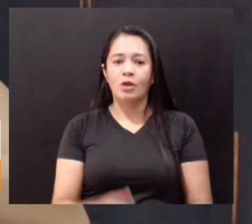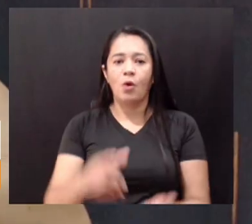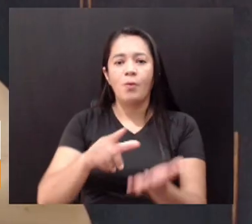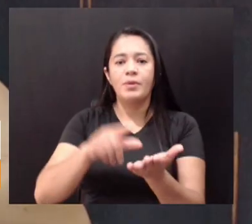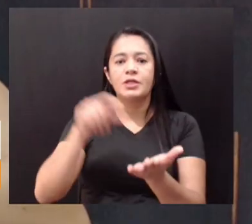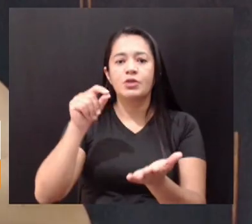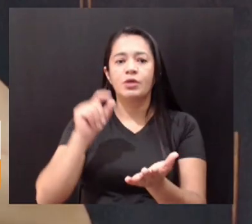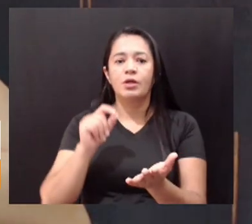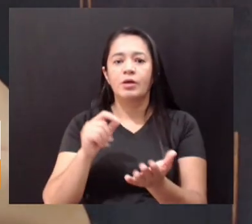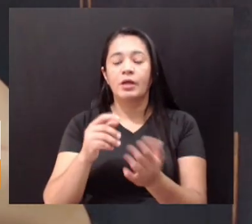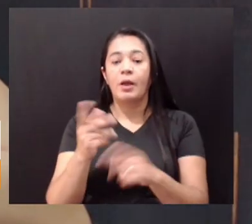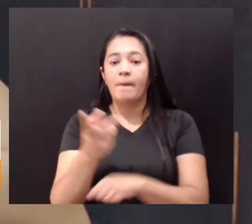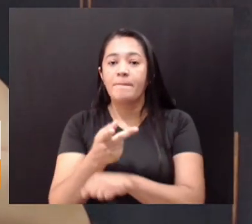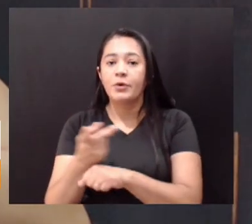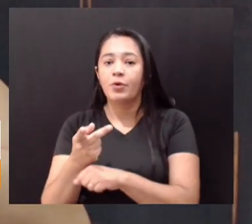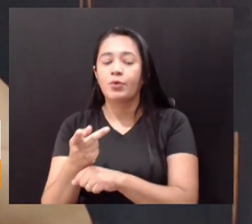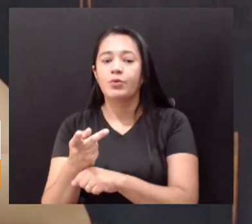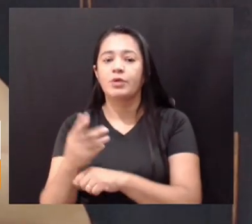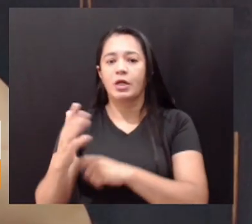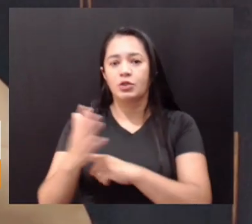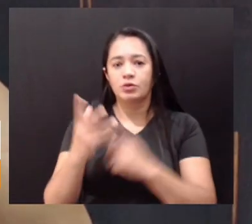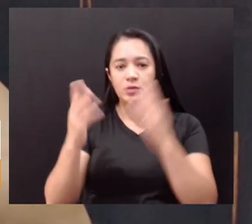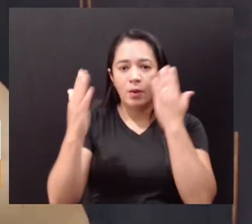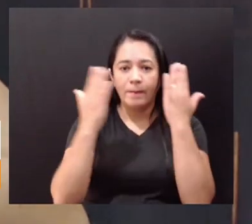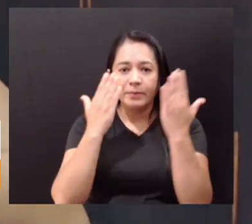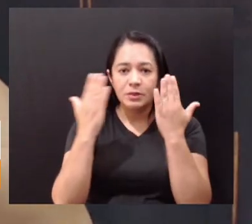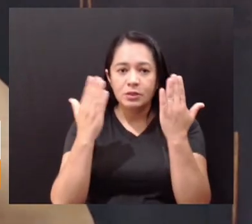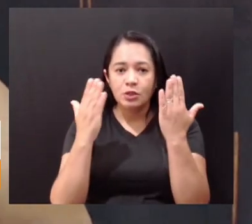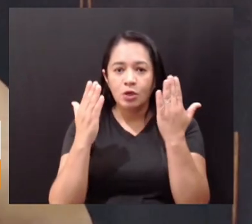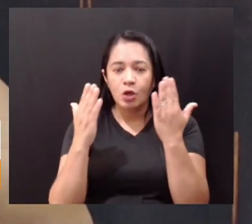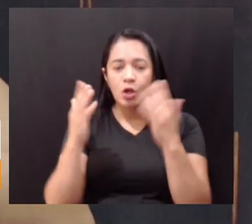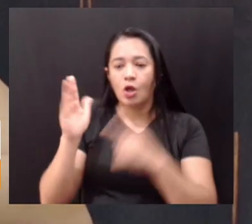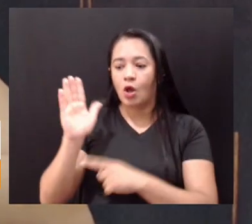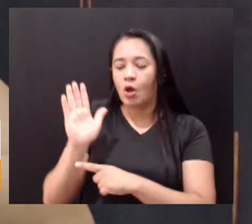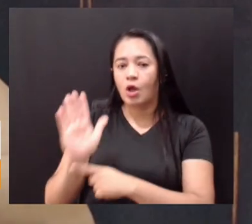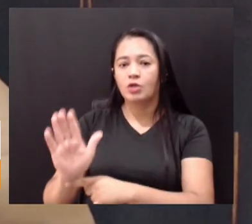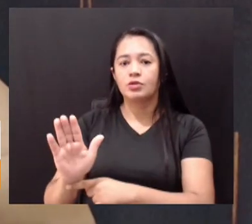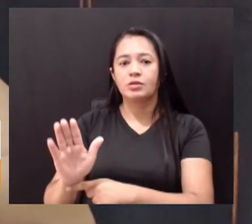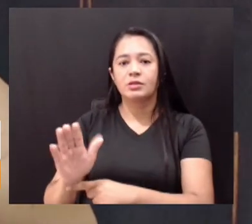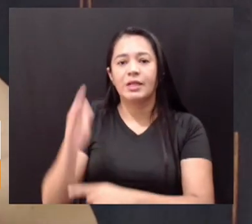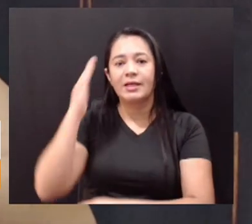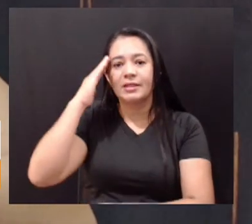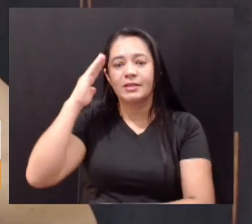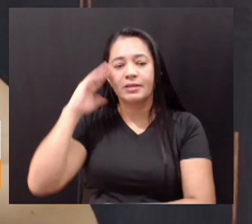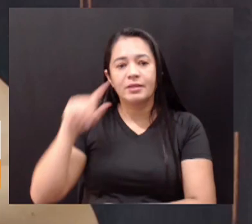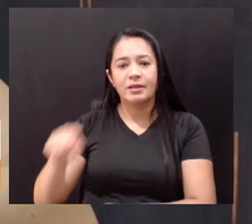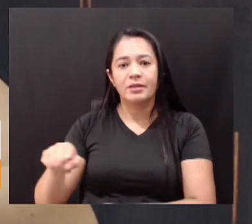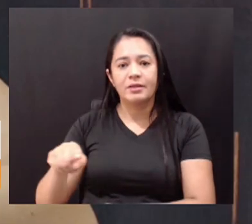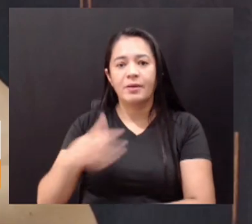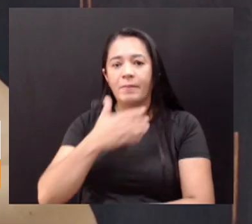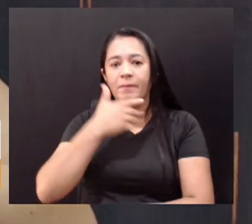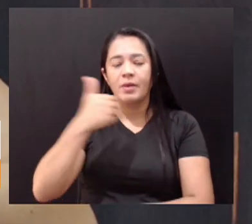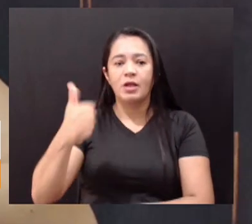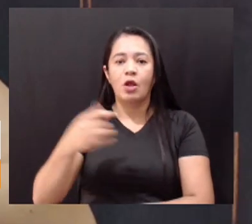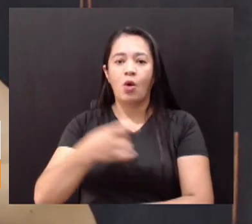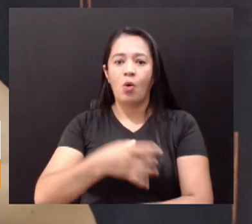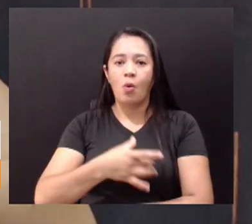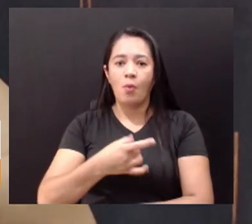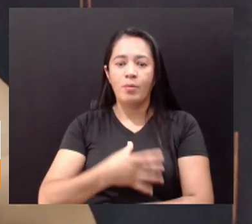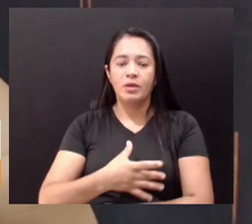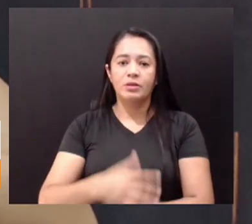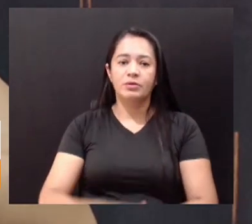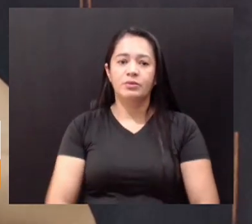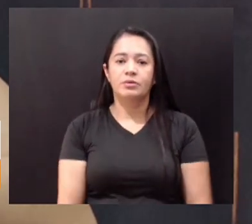de um psicólogo para poder ajudar a entender e a compreender melhor esse medo de crescer, né, e